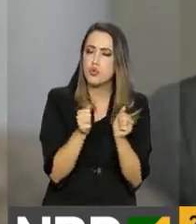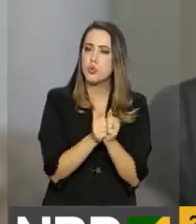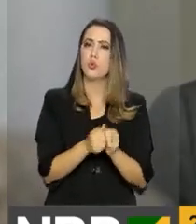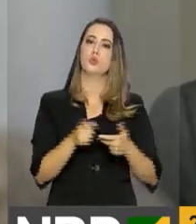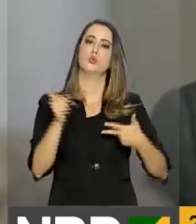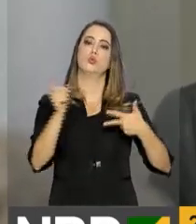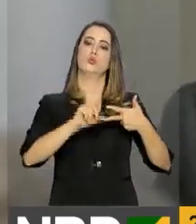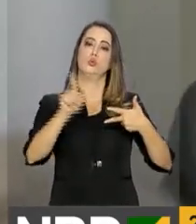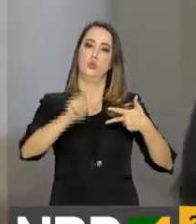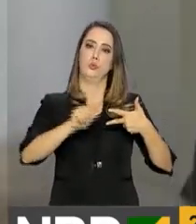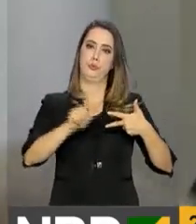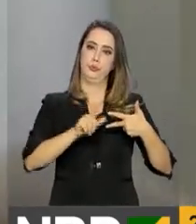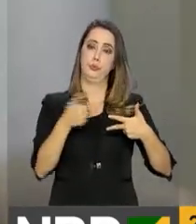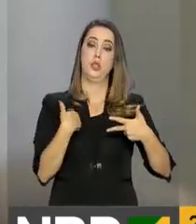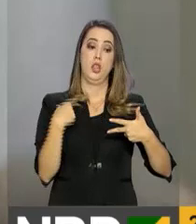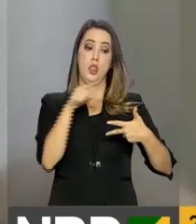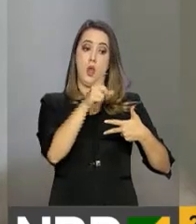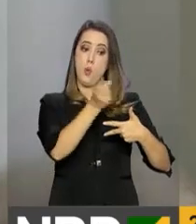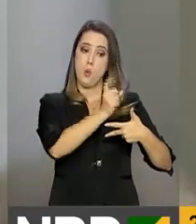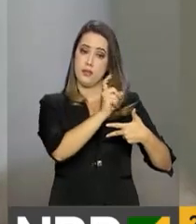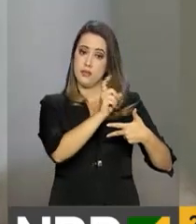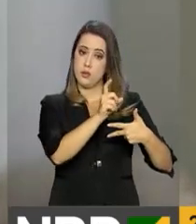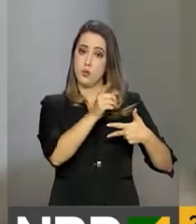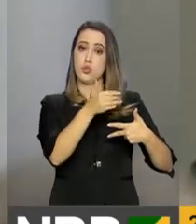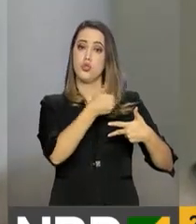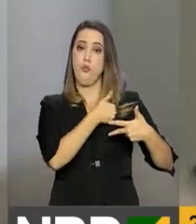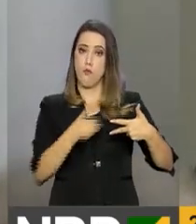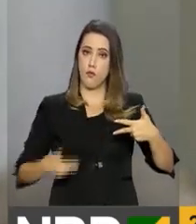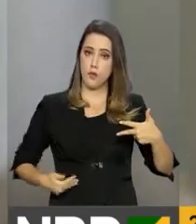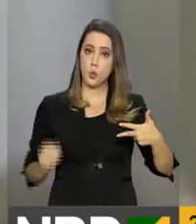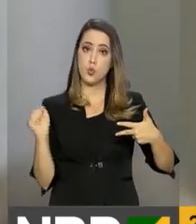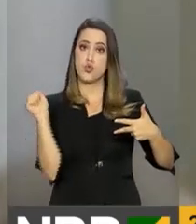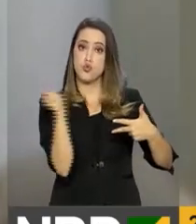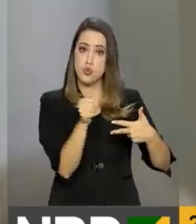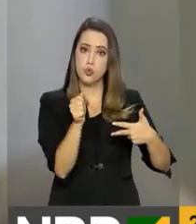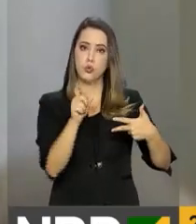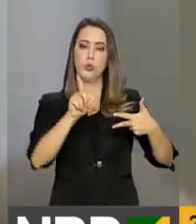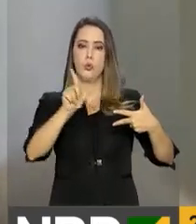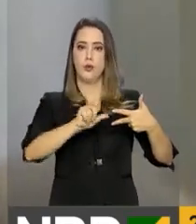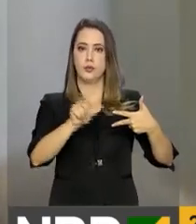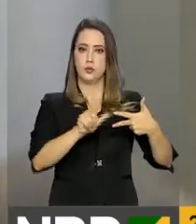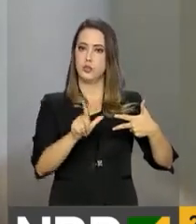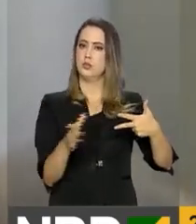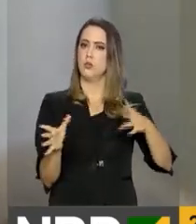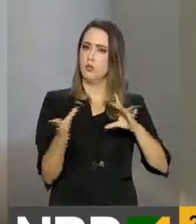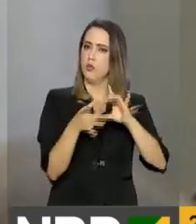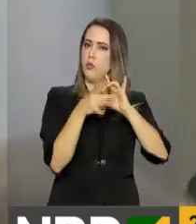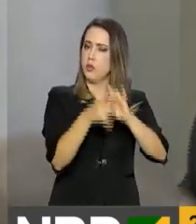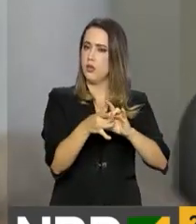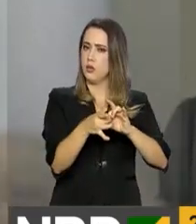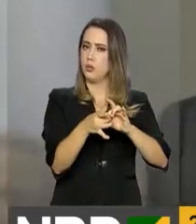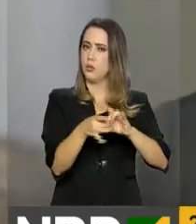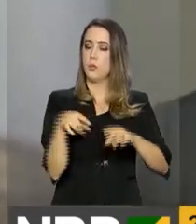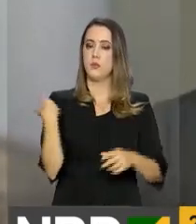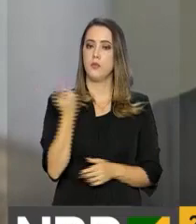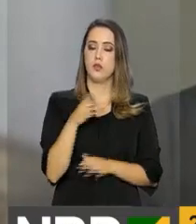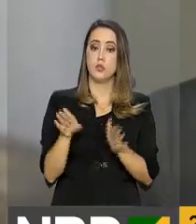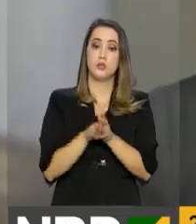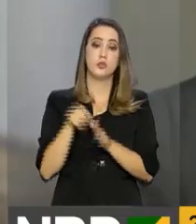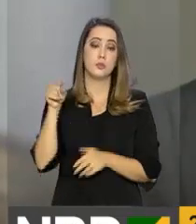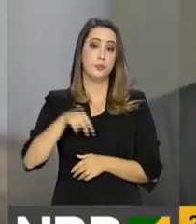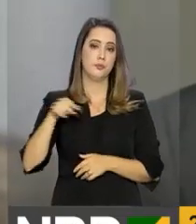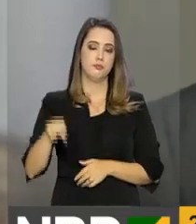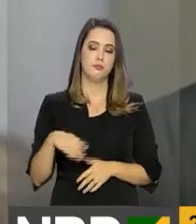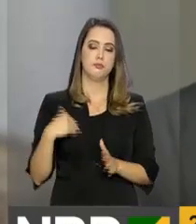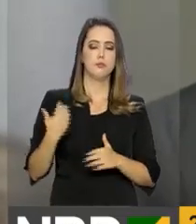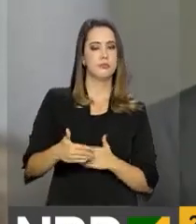o Congresso Nacional. Portanto, o Congresso Nacional foi um parceiro do poder executivo, e por isso que nós chegamos até aqui. E